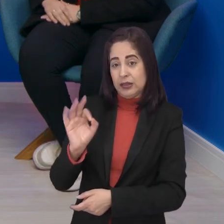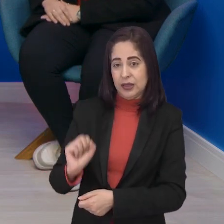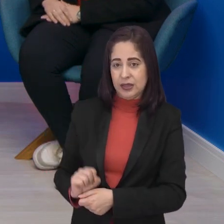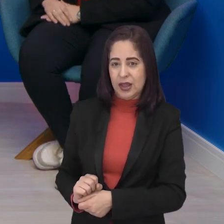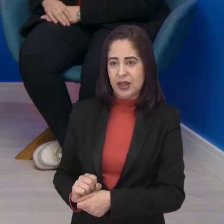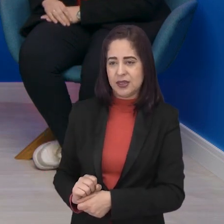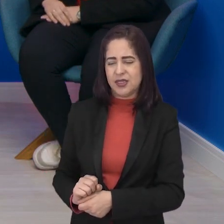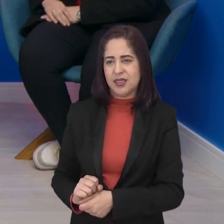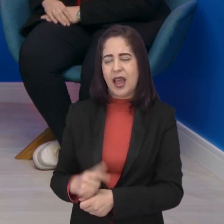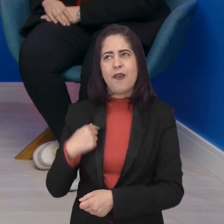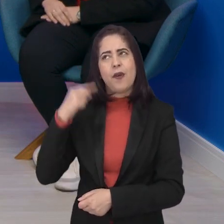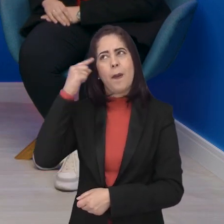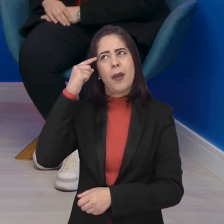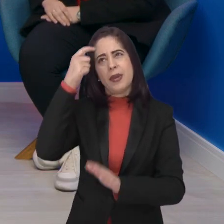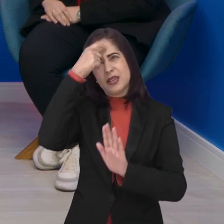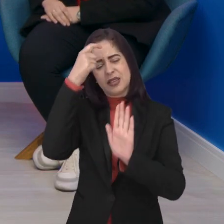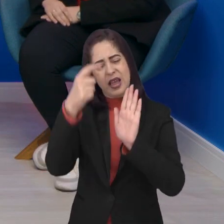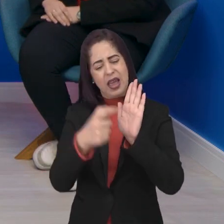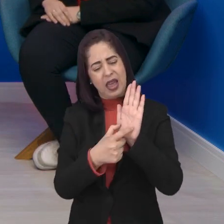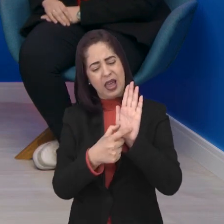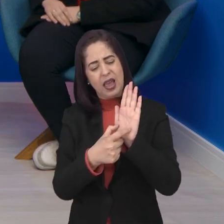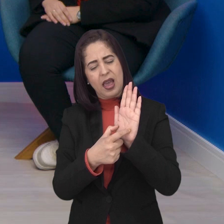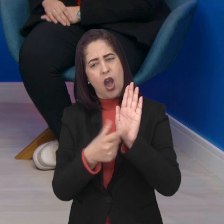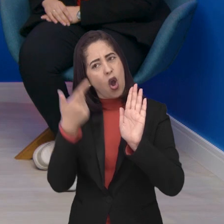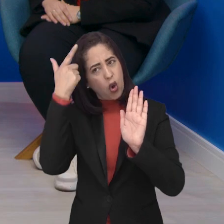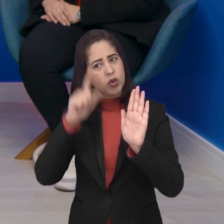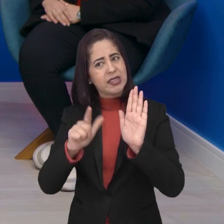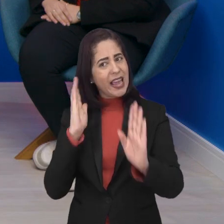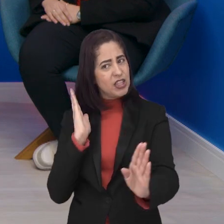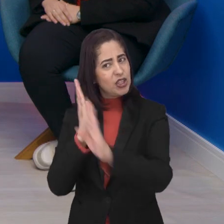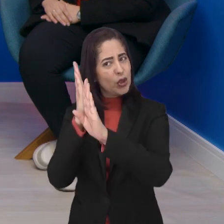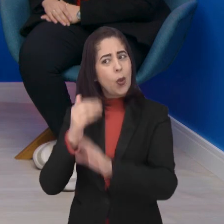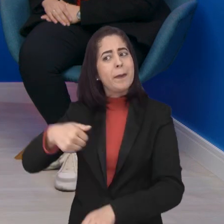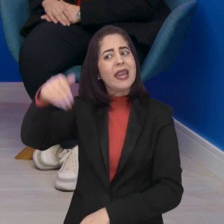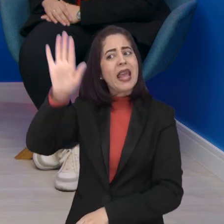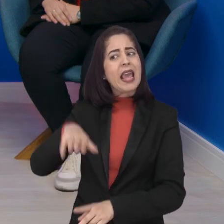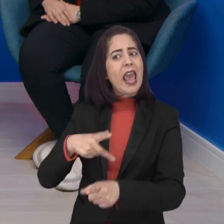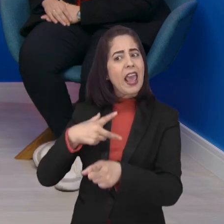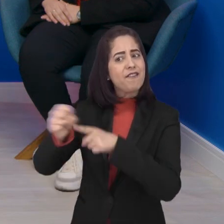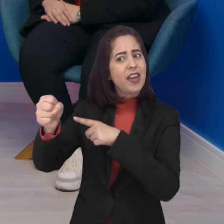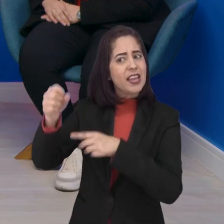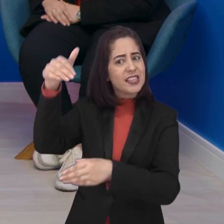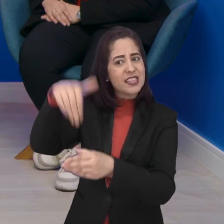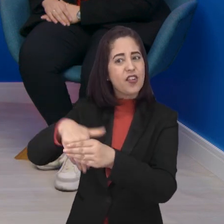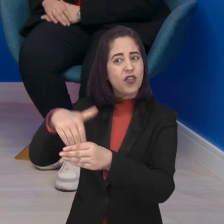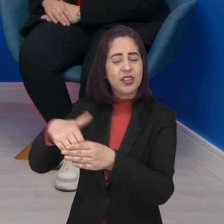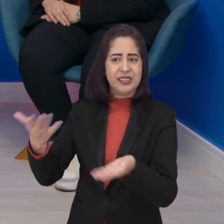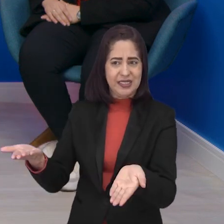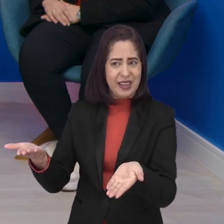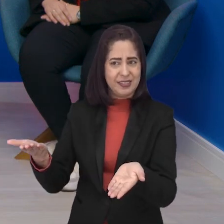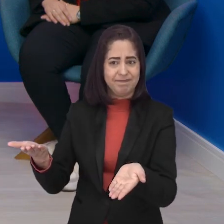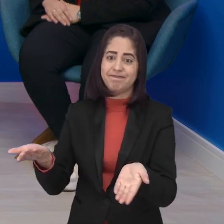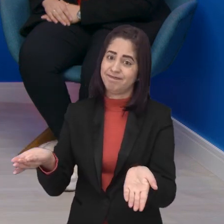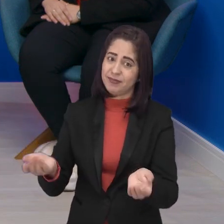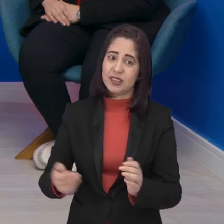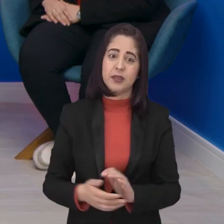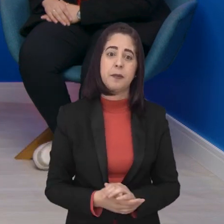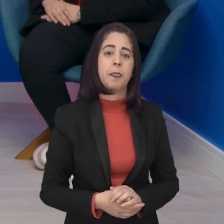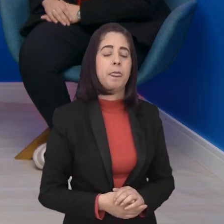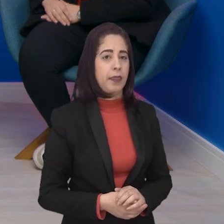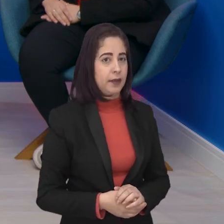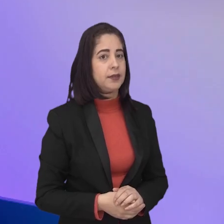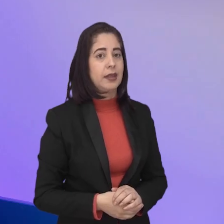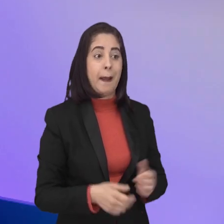Então, será que a inteligência artificial pode prever o resultado da eleição? Ou seja, independente do que a gente fizer, já se sabe o que vai acontecer, né?